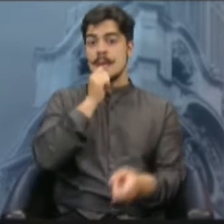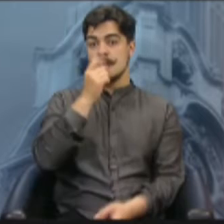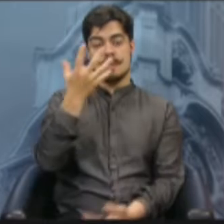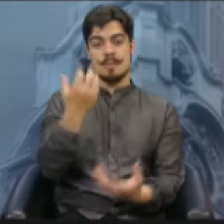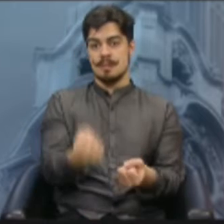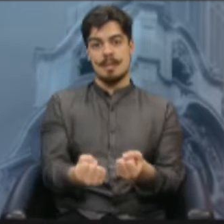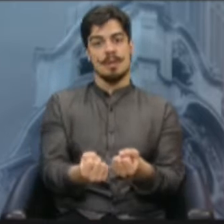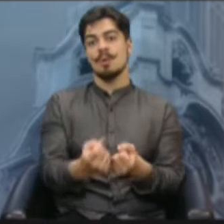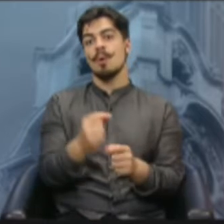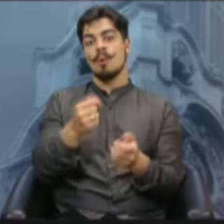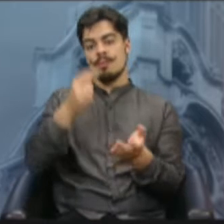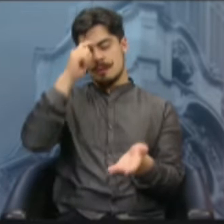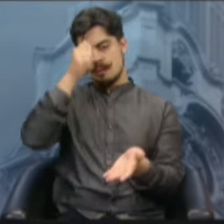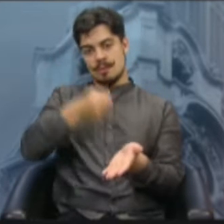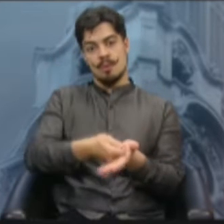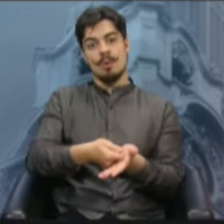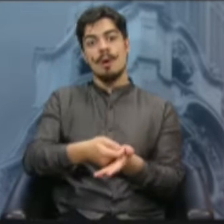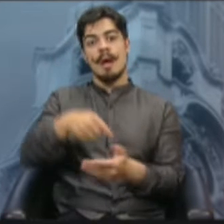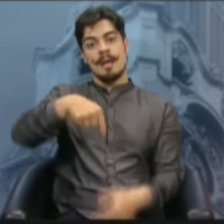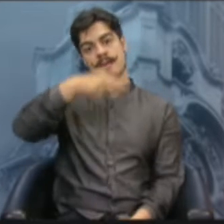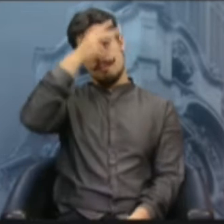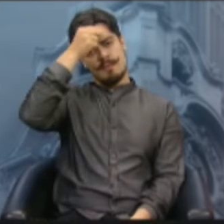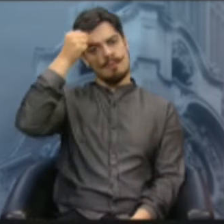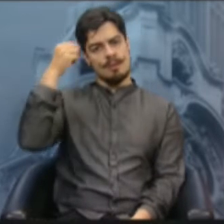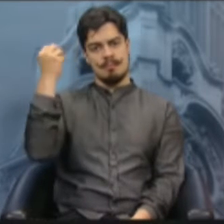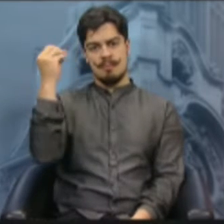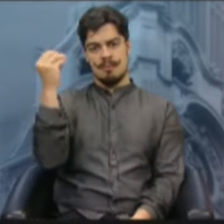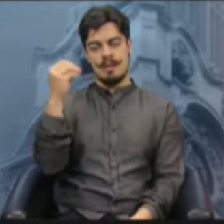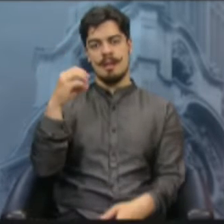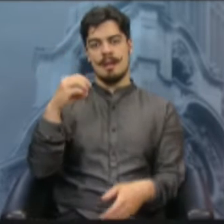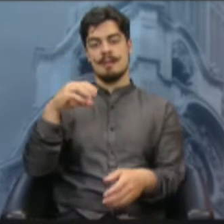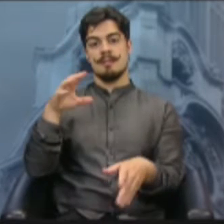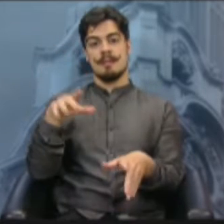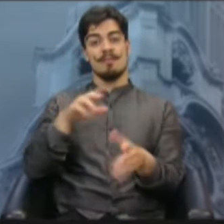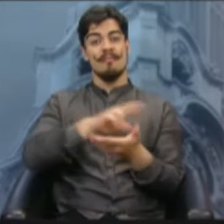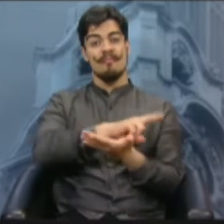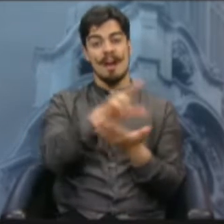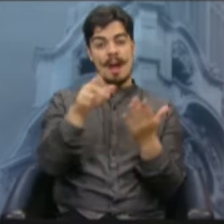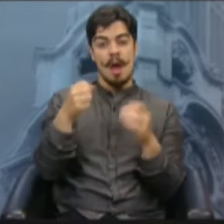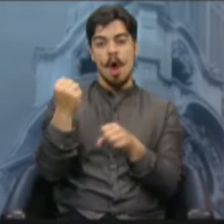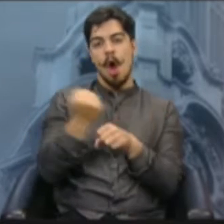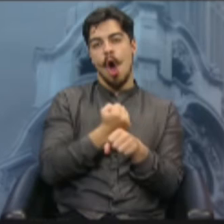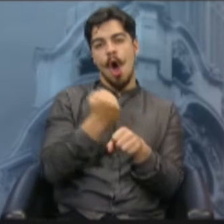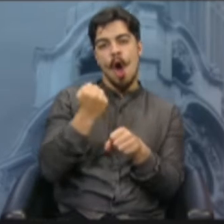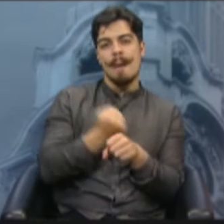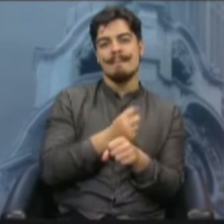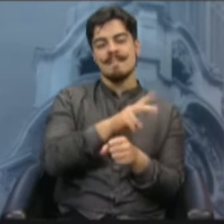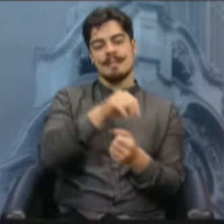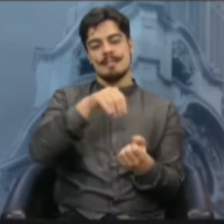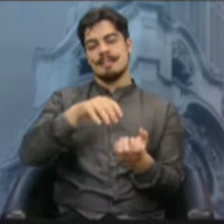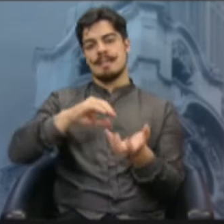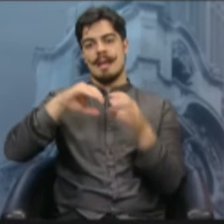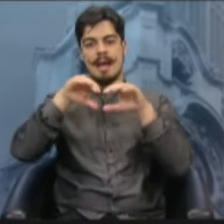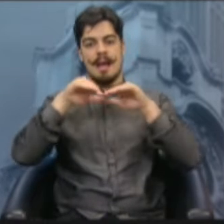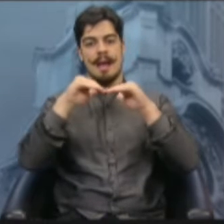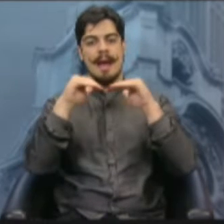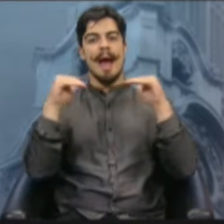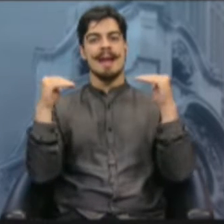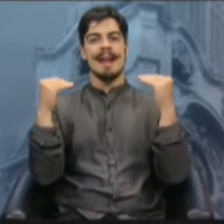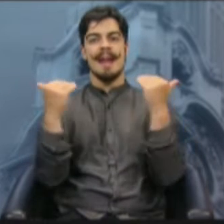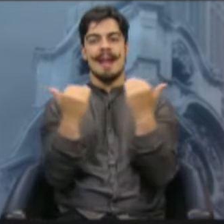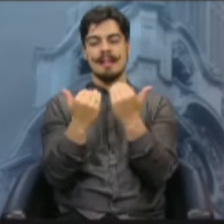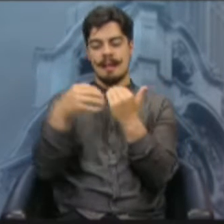as suas obrigações com o município de Porto Alegre. As famigeradas obras no entorno da arena, então medidas compensatórias e mitigatórias